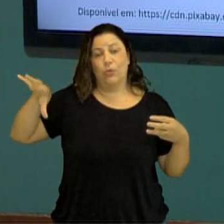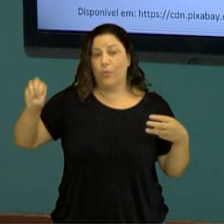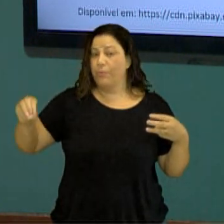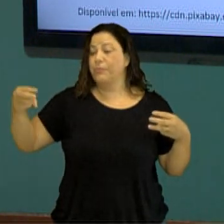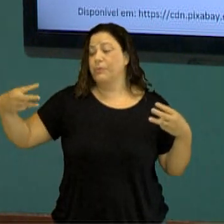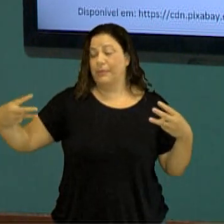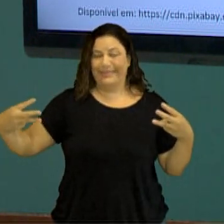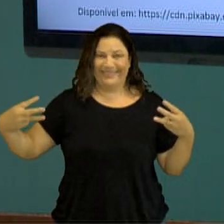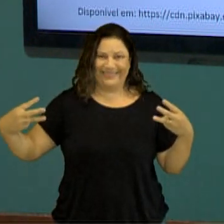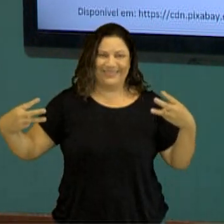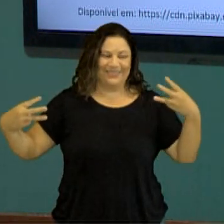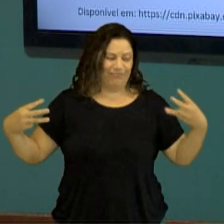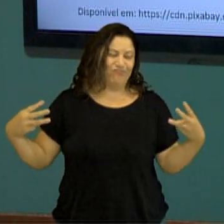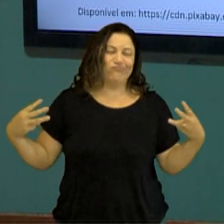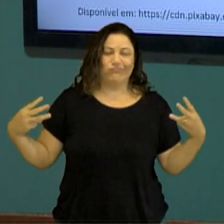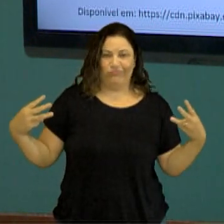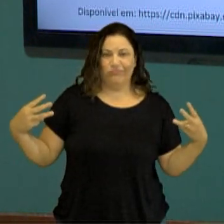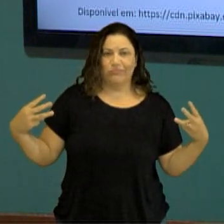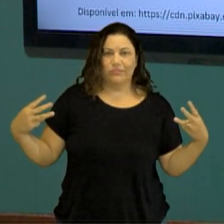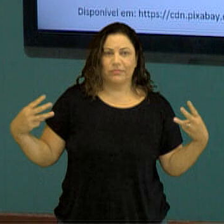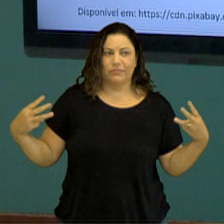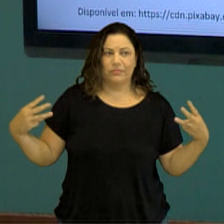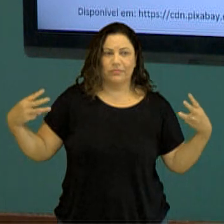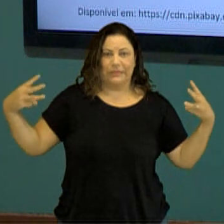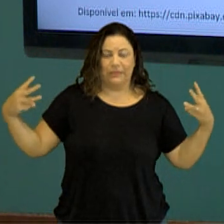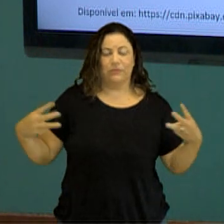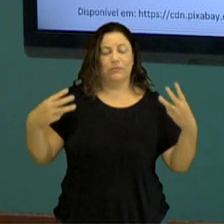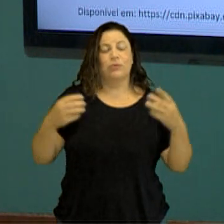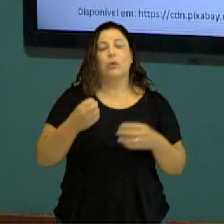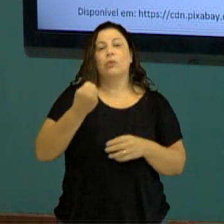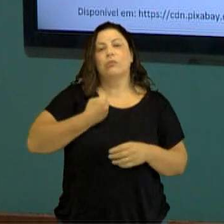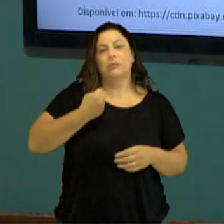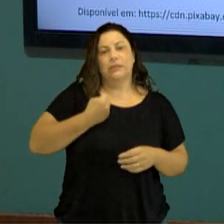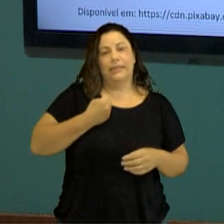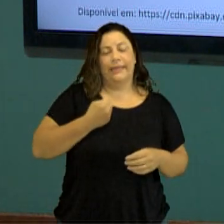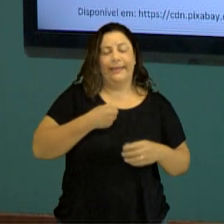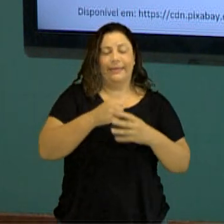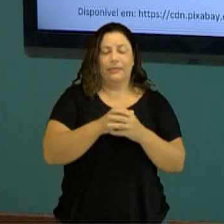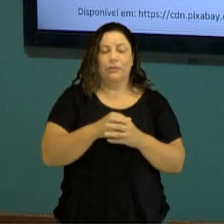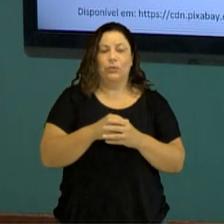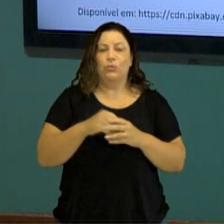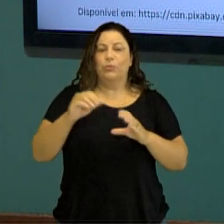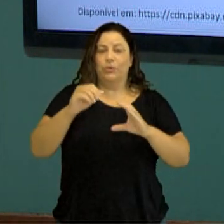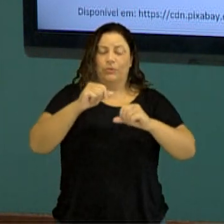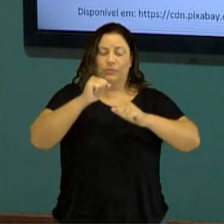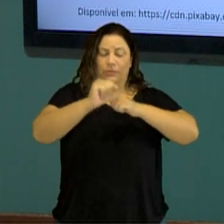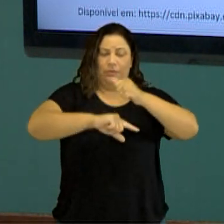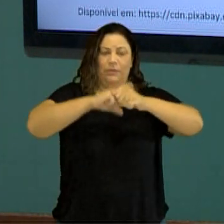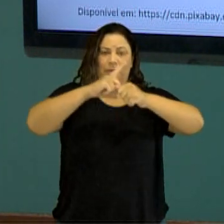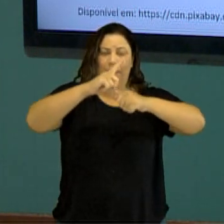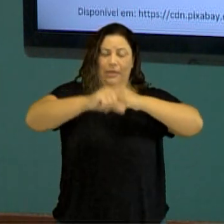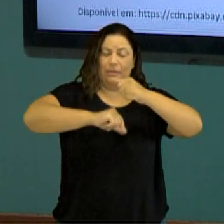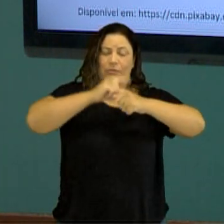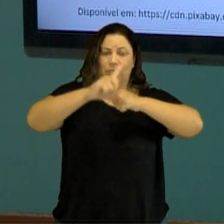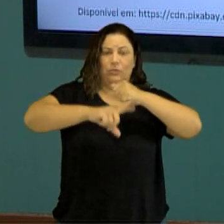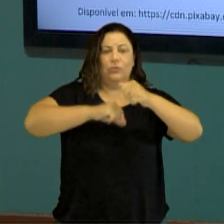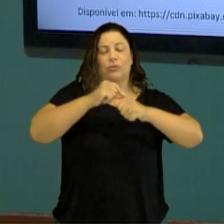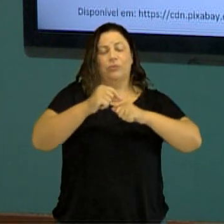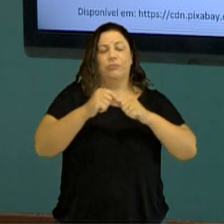você vê esse algarismo, ele representa essas três coisas. O número atômico, a carga elétrica positiva e a carga elétrica